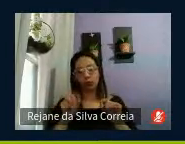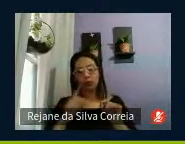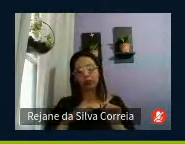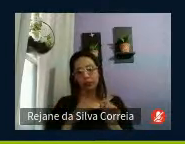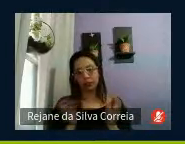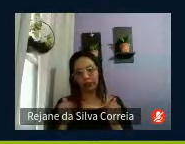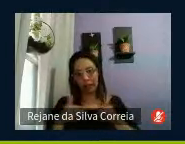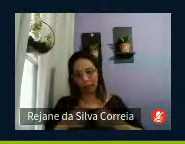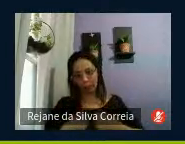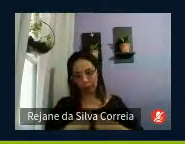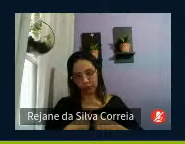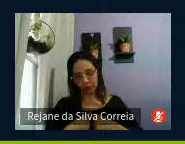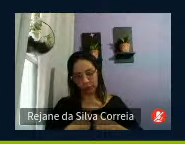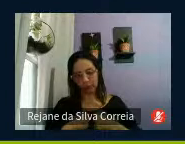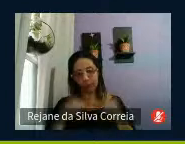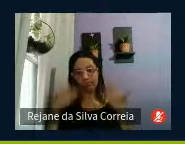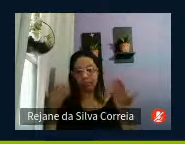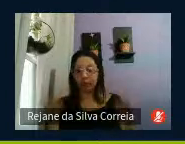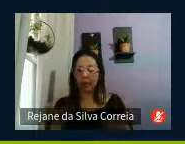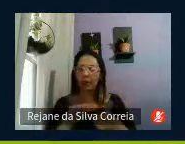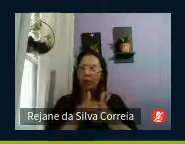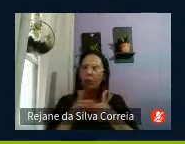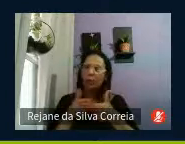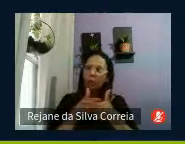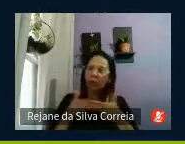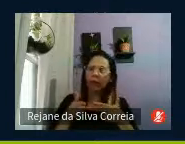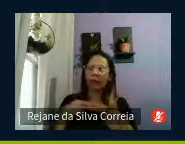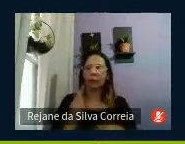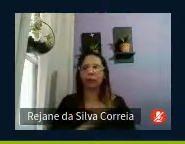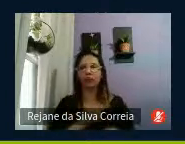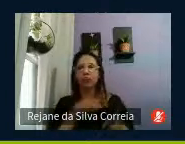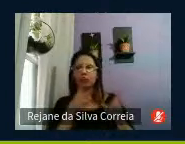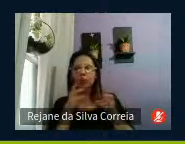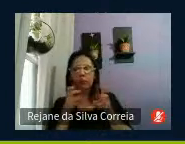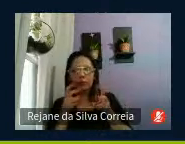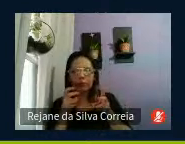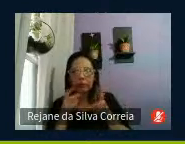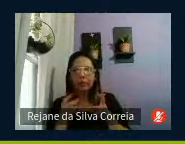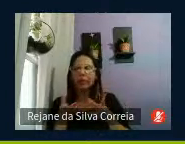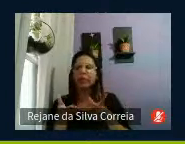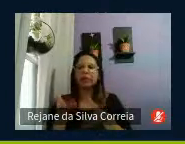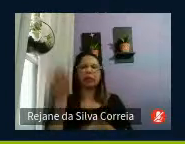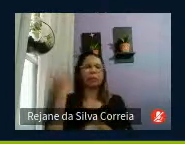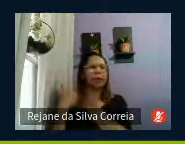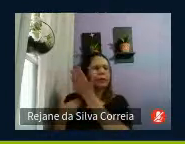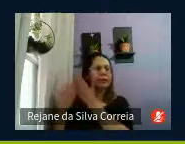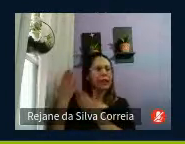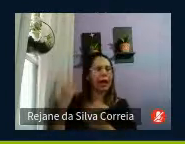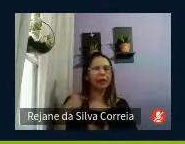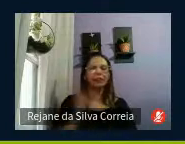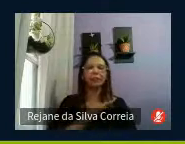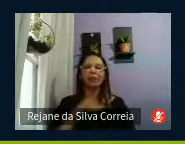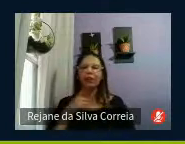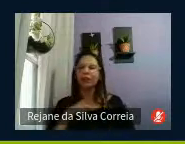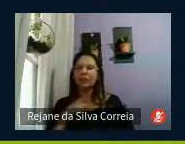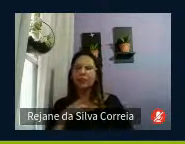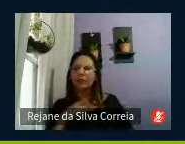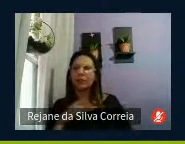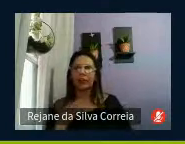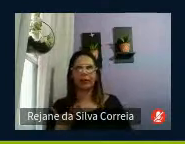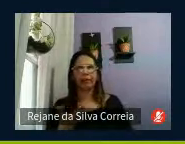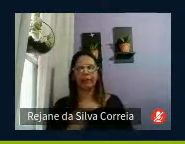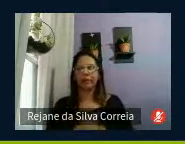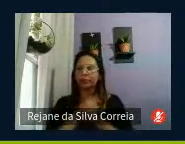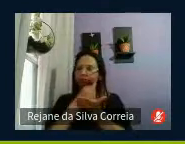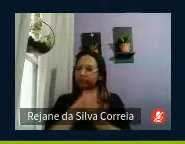né? Então, por conta de alguns problemas que a gente percebeu naquele tempo, nós fomos buscar, né, mecanismo de apoio